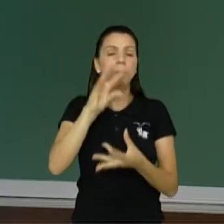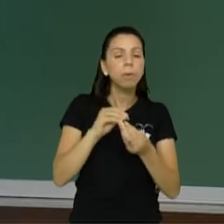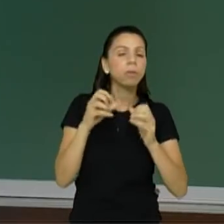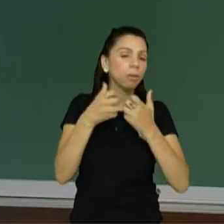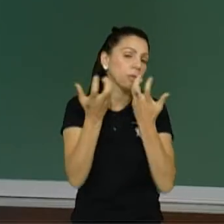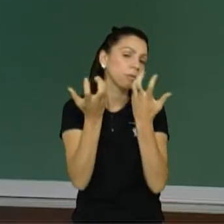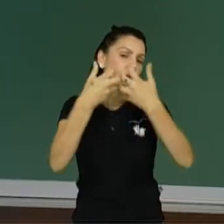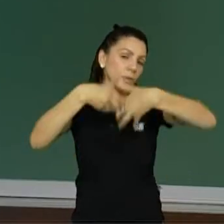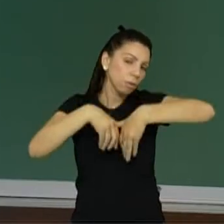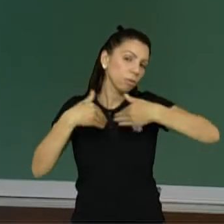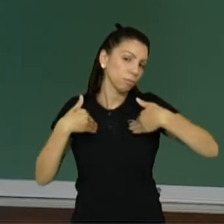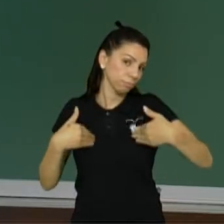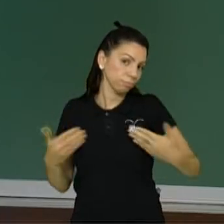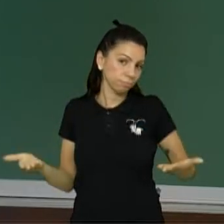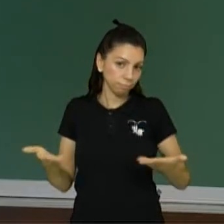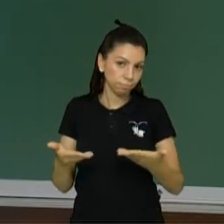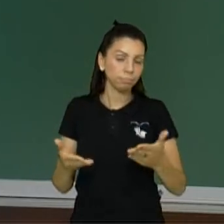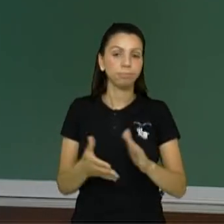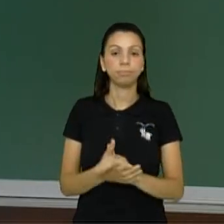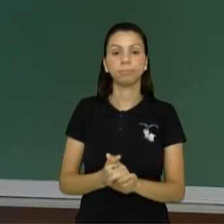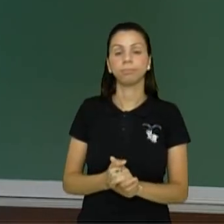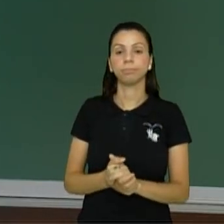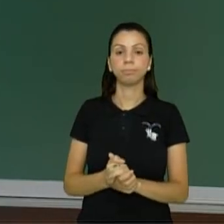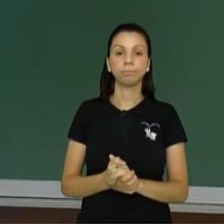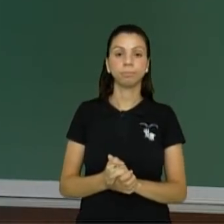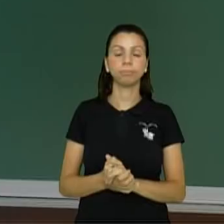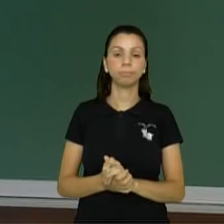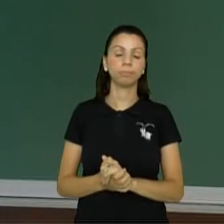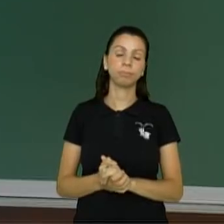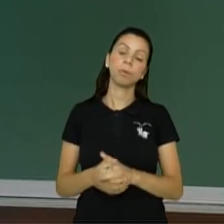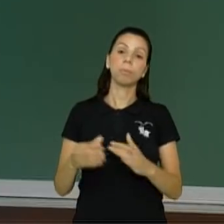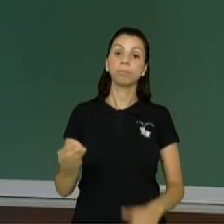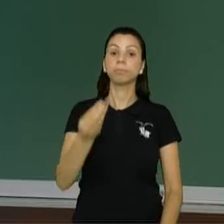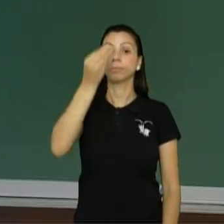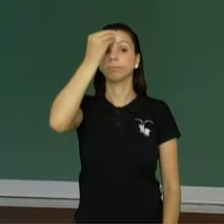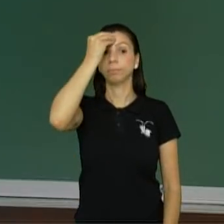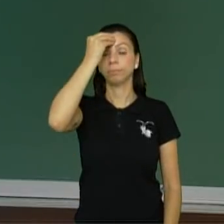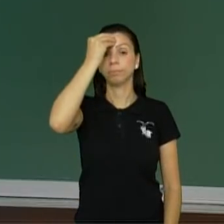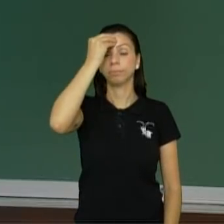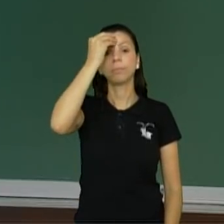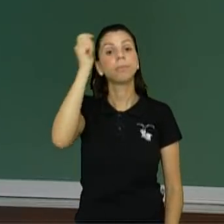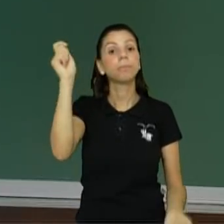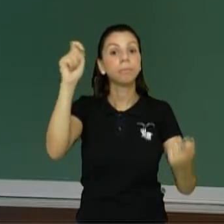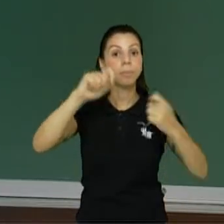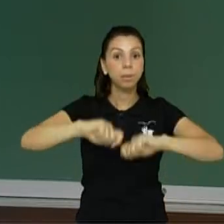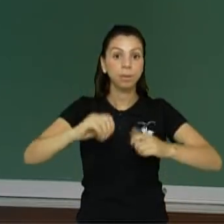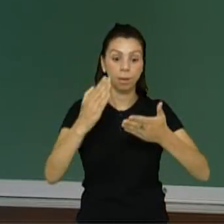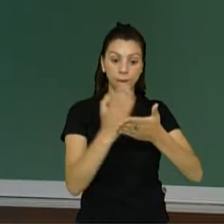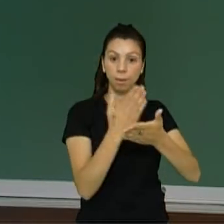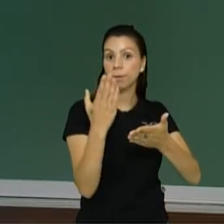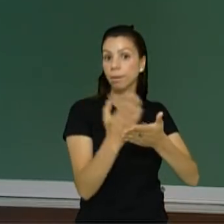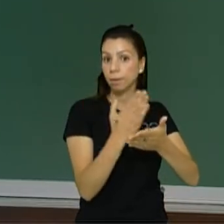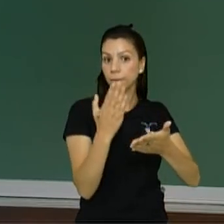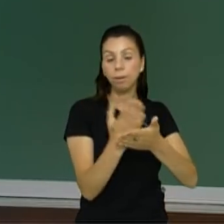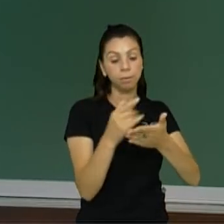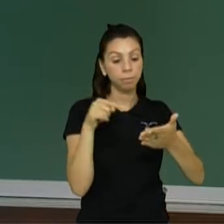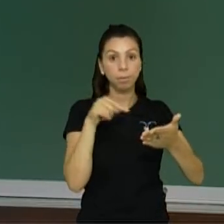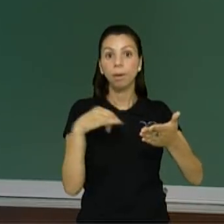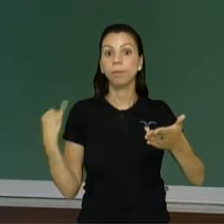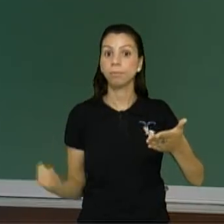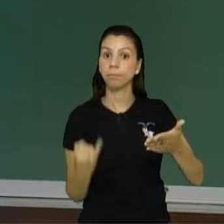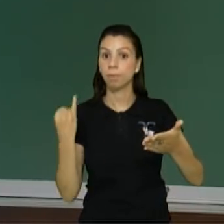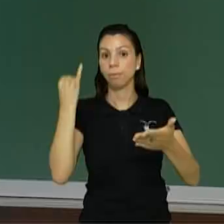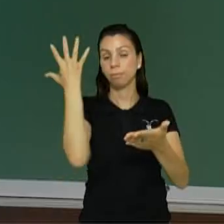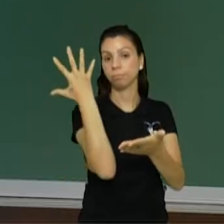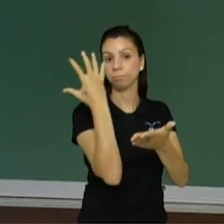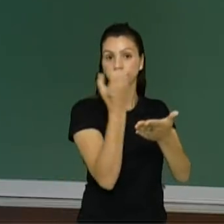funcionamento do corpo deles na aula de hoje. Para você poder memorizar tudo isso, esteja com seu caderno, porque vai ser bem importante anotar